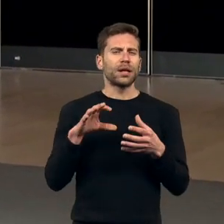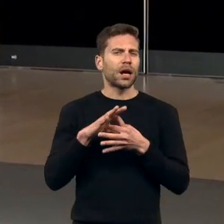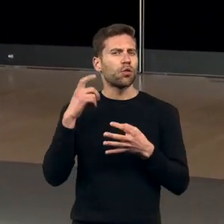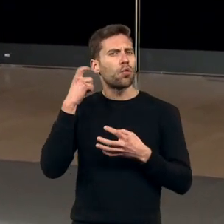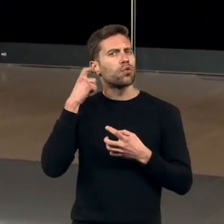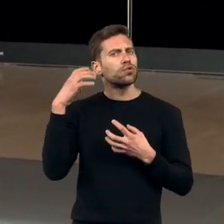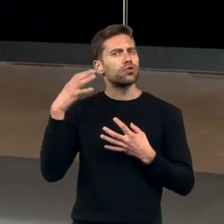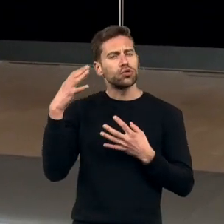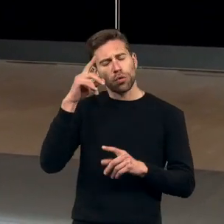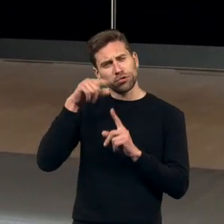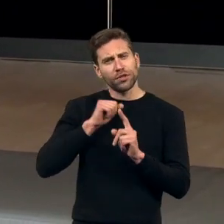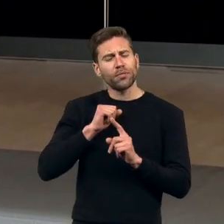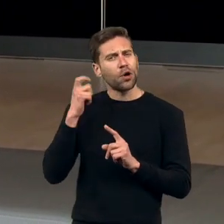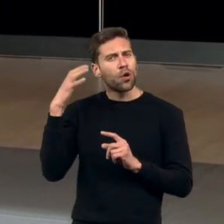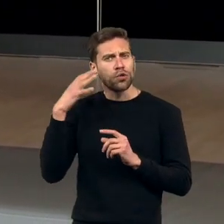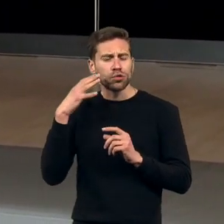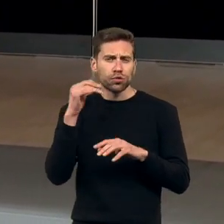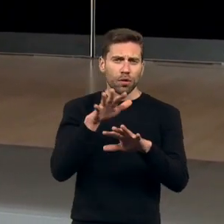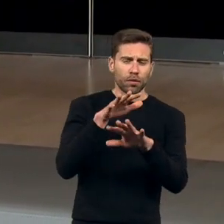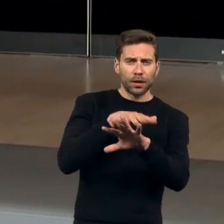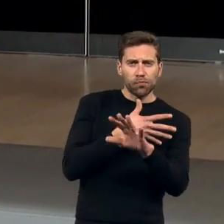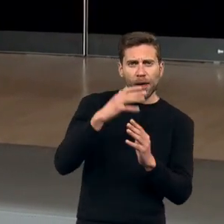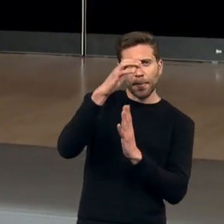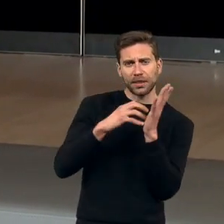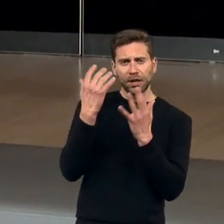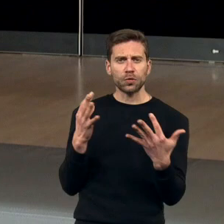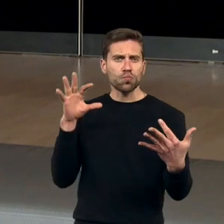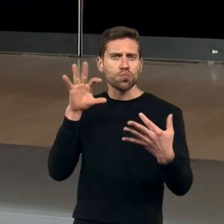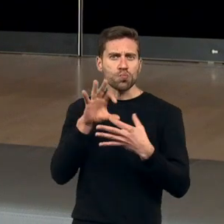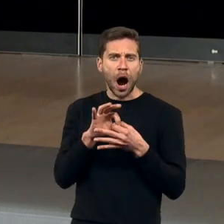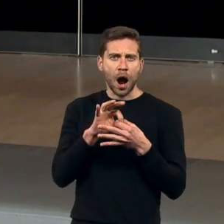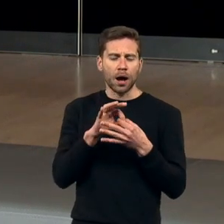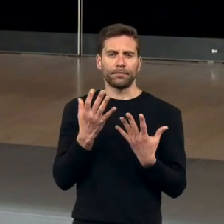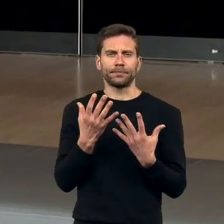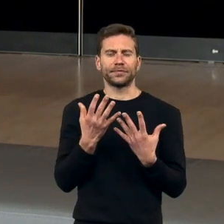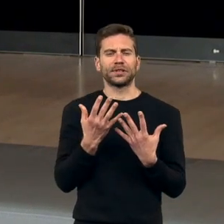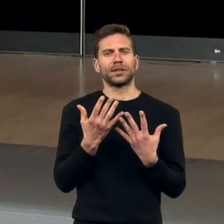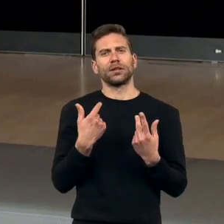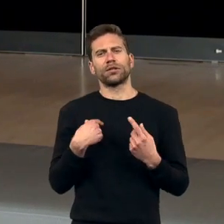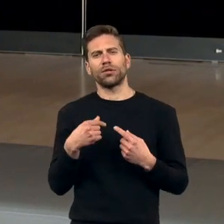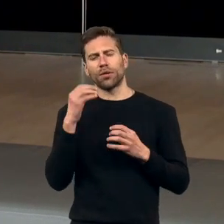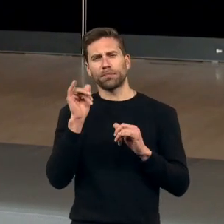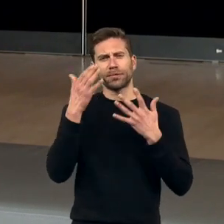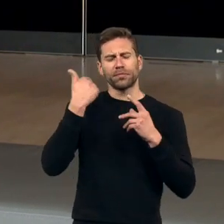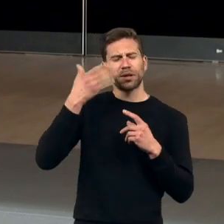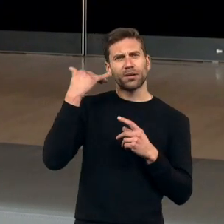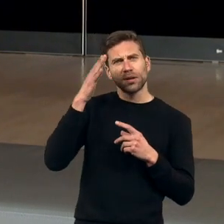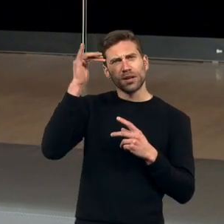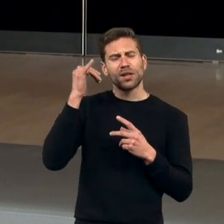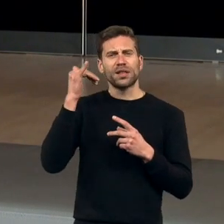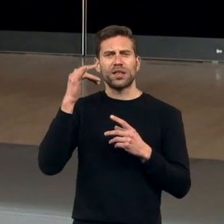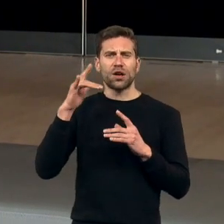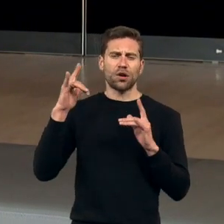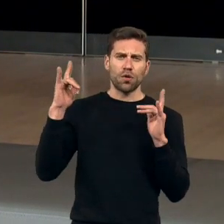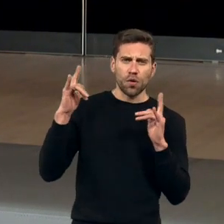que se aproximasse também dessa história. E daí surgiram, enfim, passámos pela ideia de fazer isto com uma banda de heavy metal,